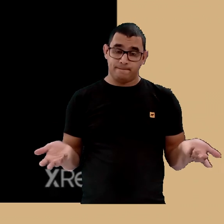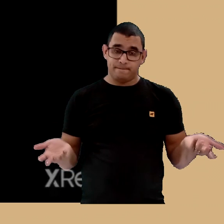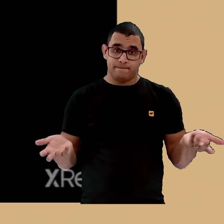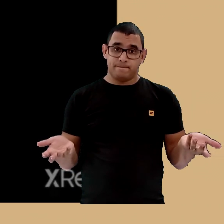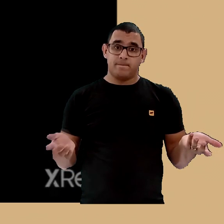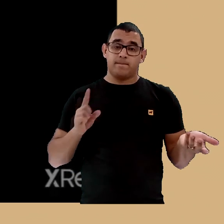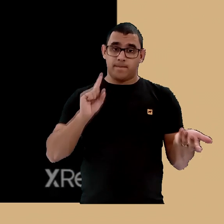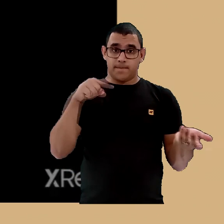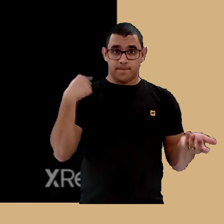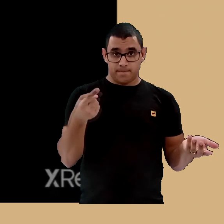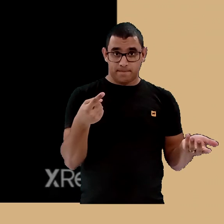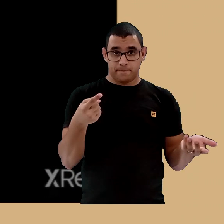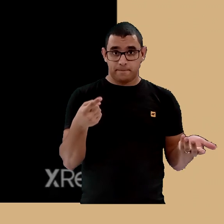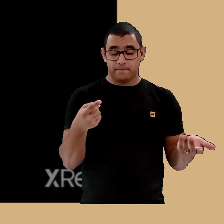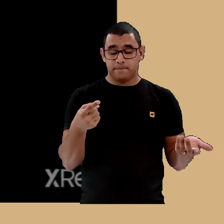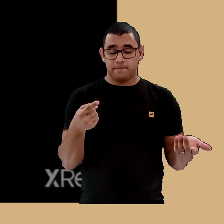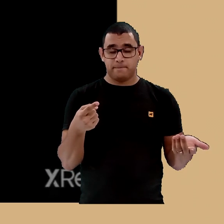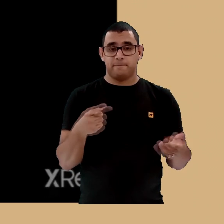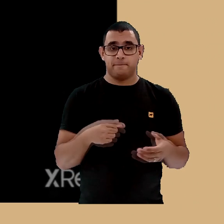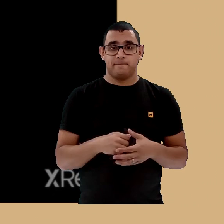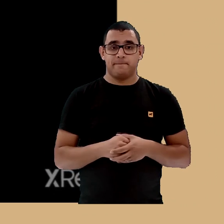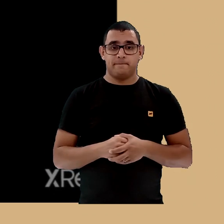Então, próxima